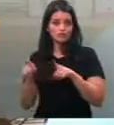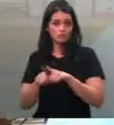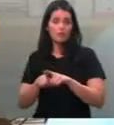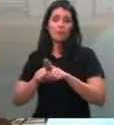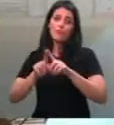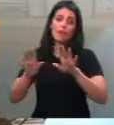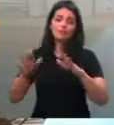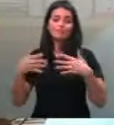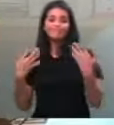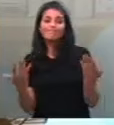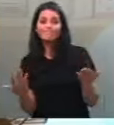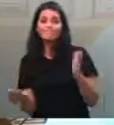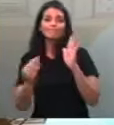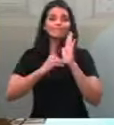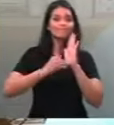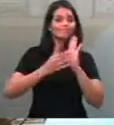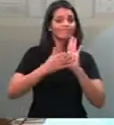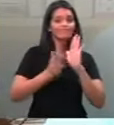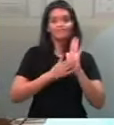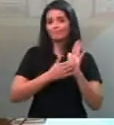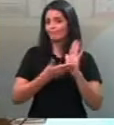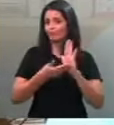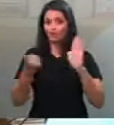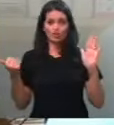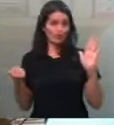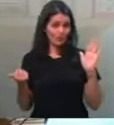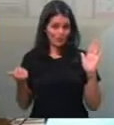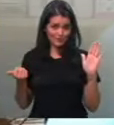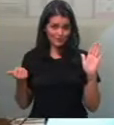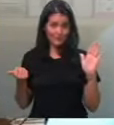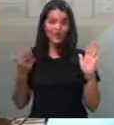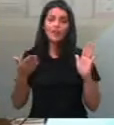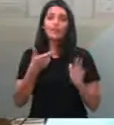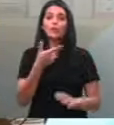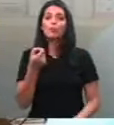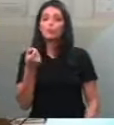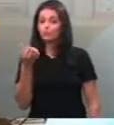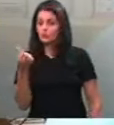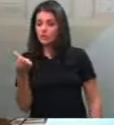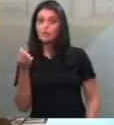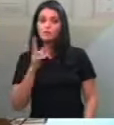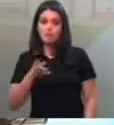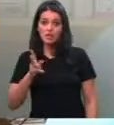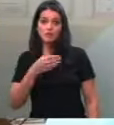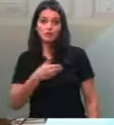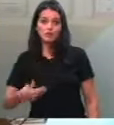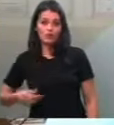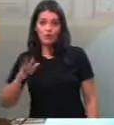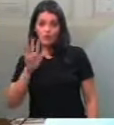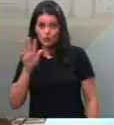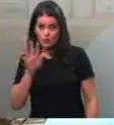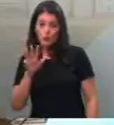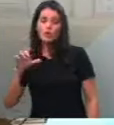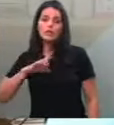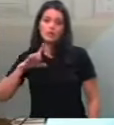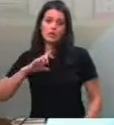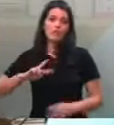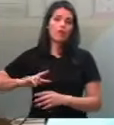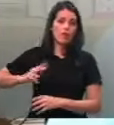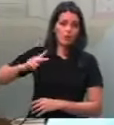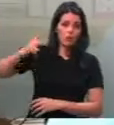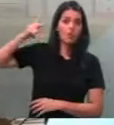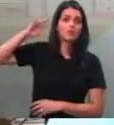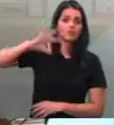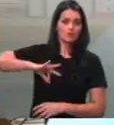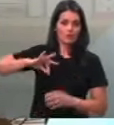foi incorporado. Em 2006, ainda no governo Lula, houve um aumento expressivo, e em